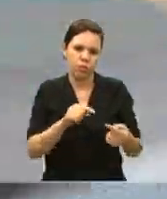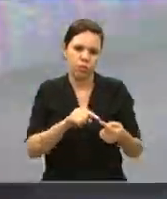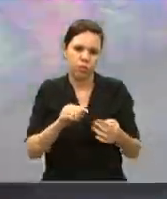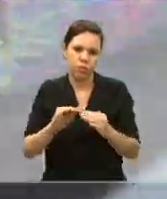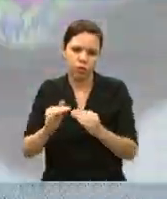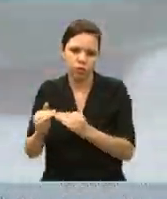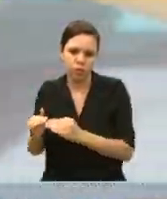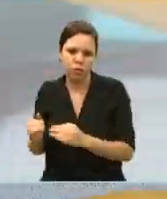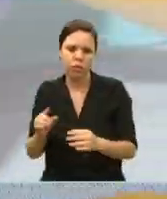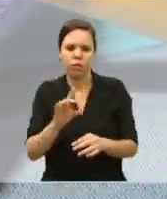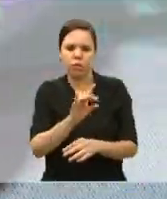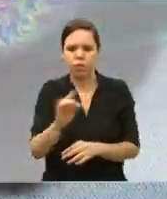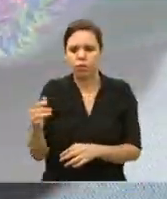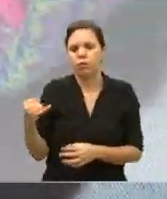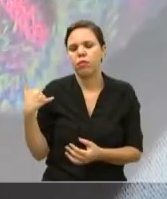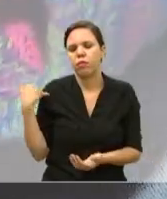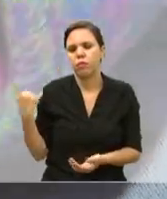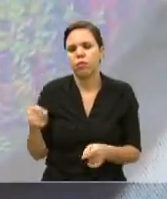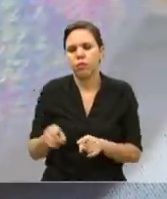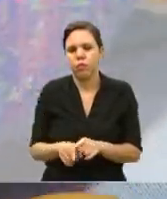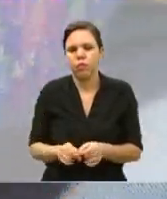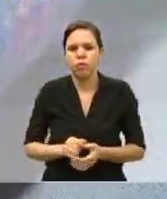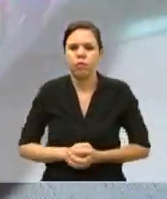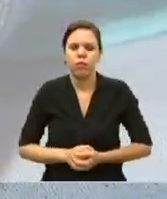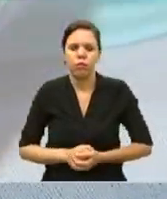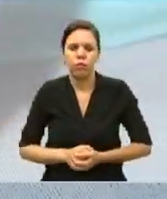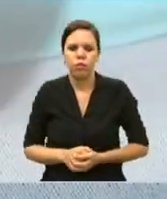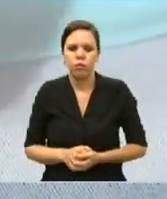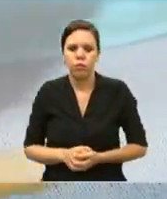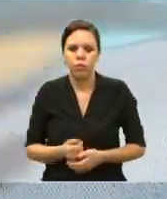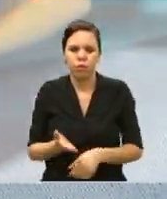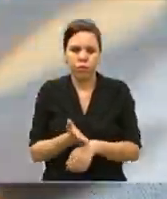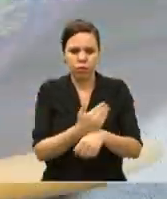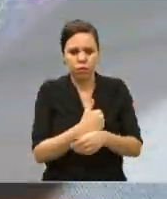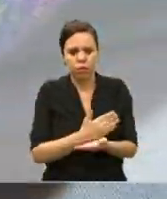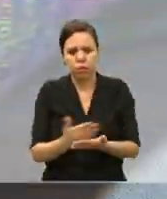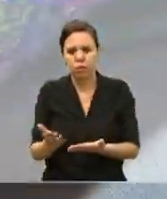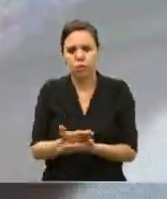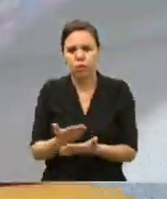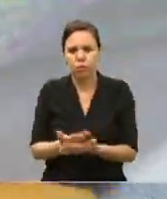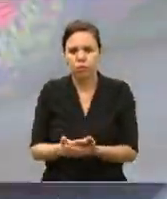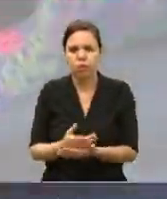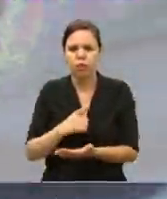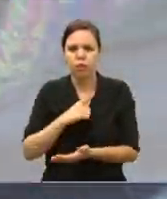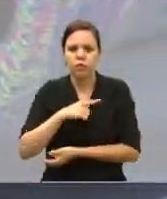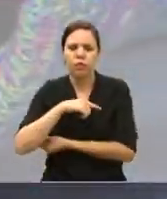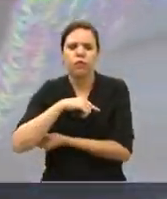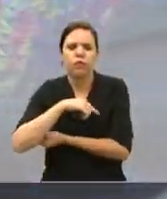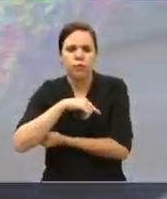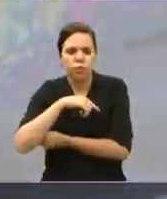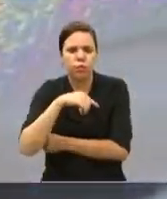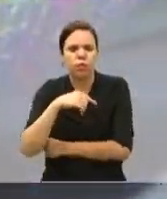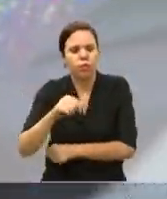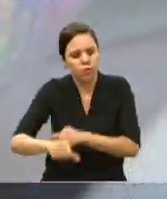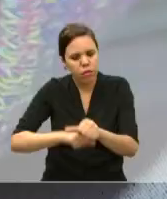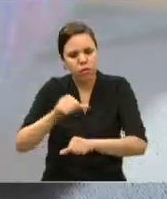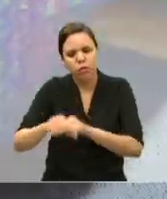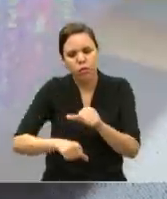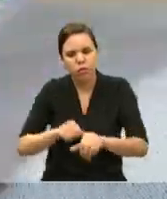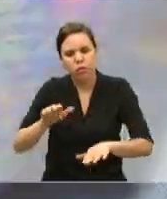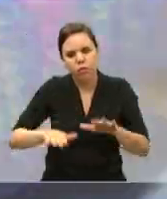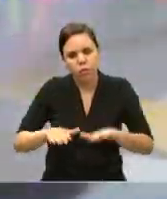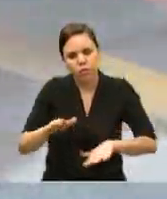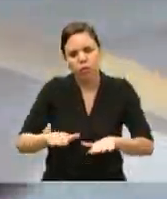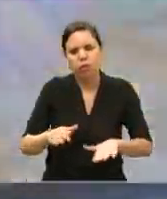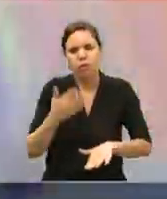olhar eles exigem para o desenvolvimento daquela idade, daquela faixa etária. Se a gente for falar em desenvolvimento, fazer uma